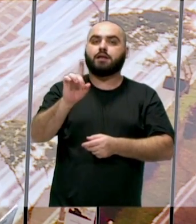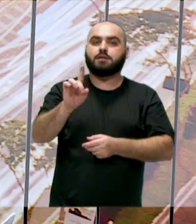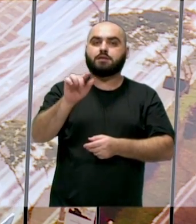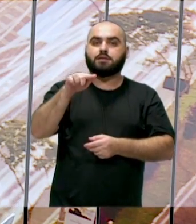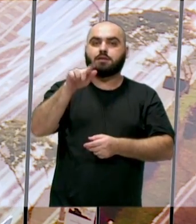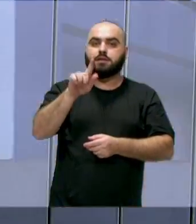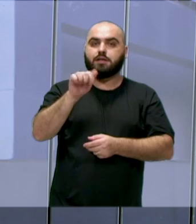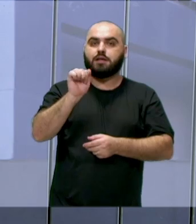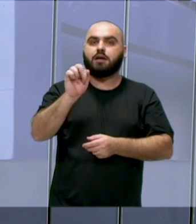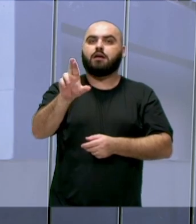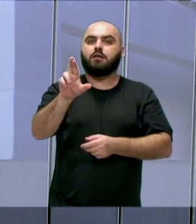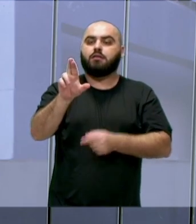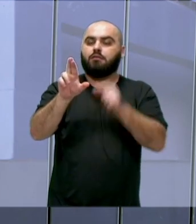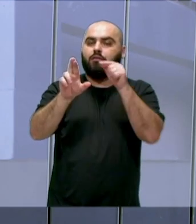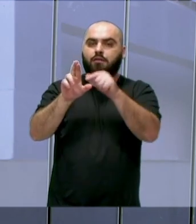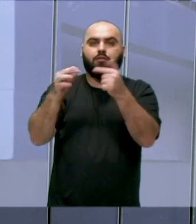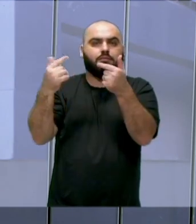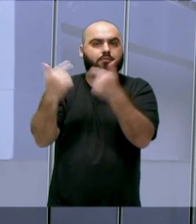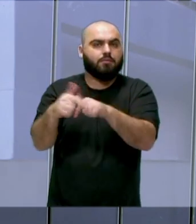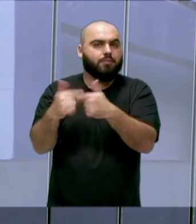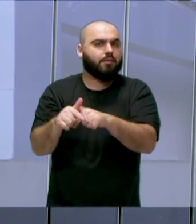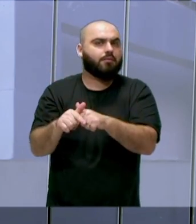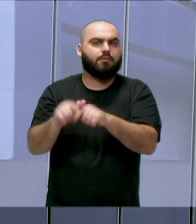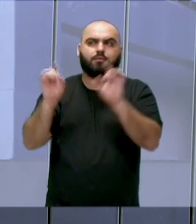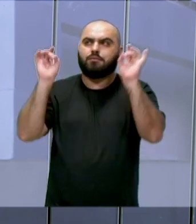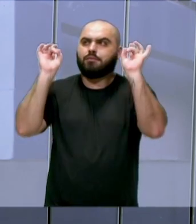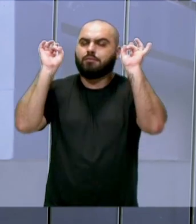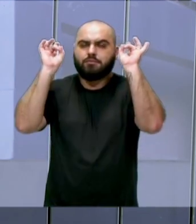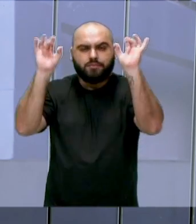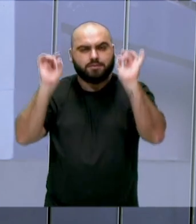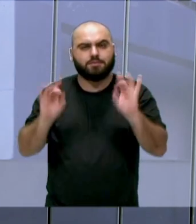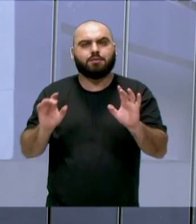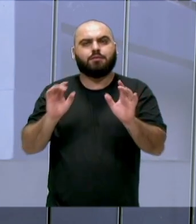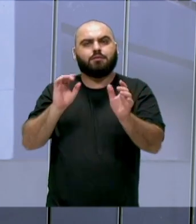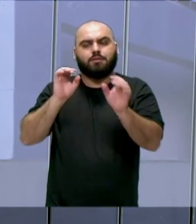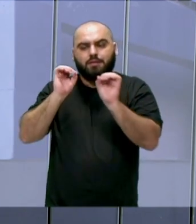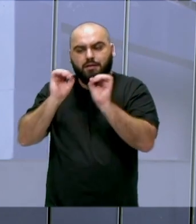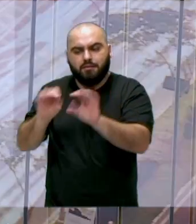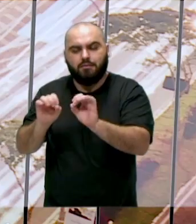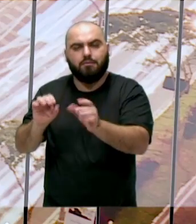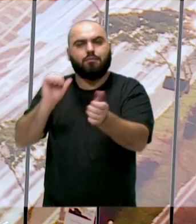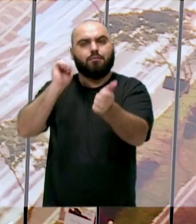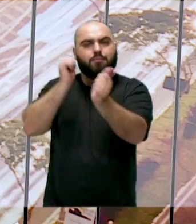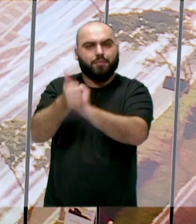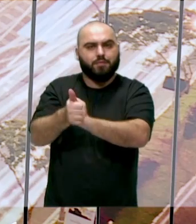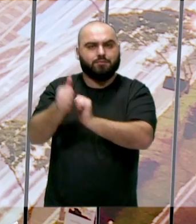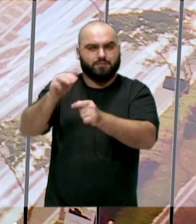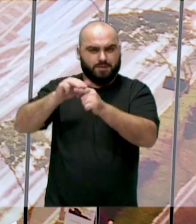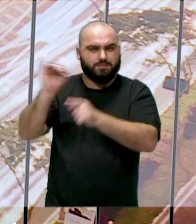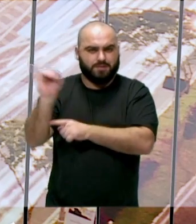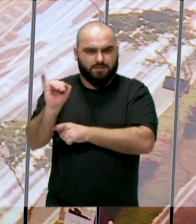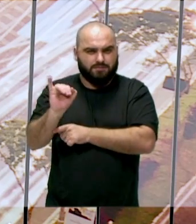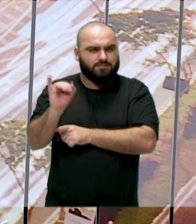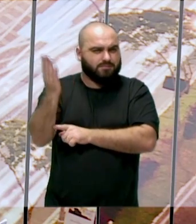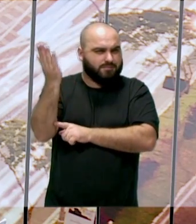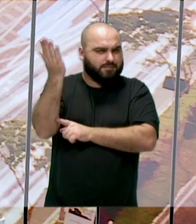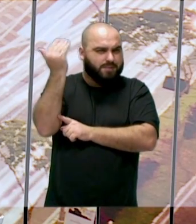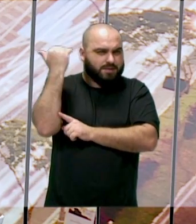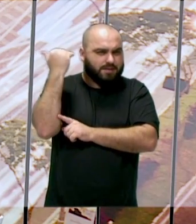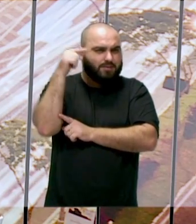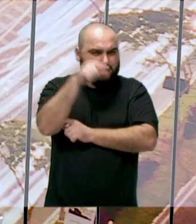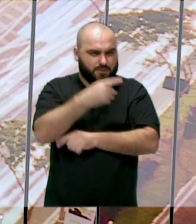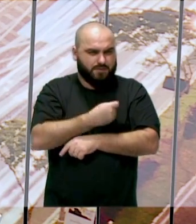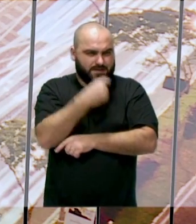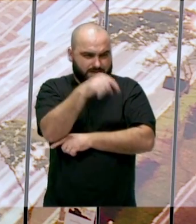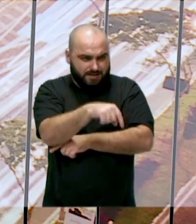Conceição pelos serviços prestados na educação e no esporte aqui no município de Itajaí, né? Foi até na última passagem